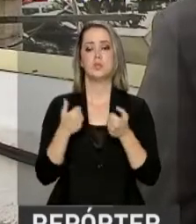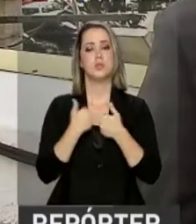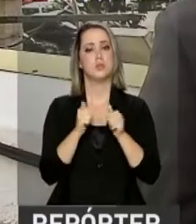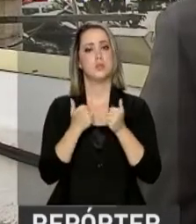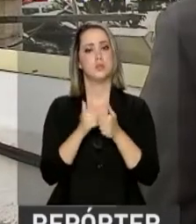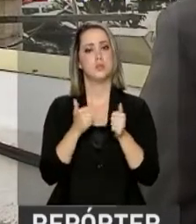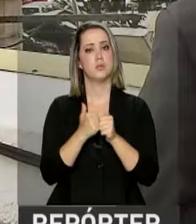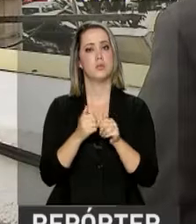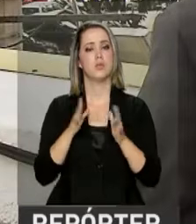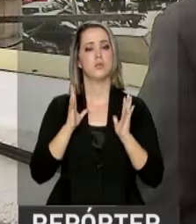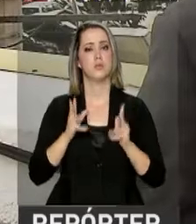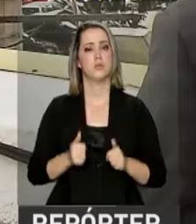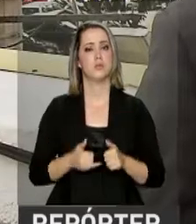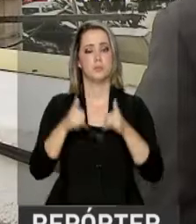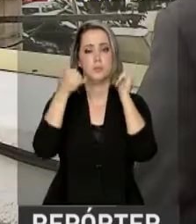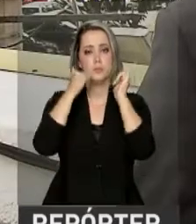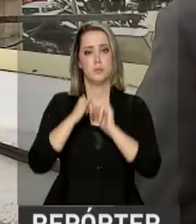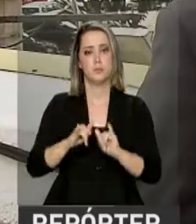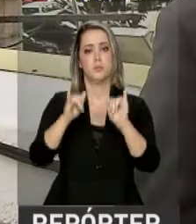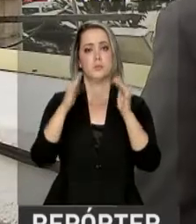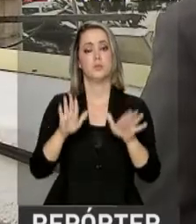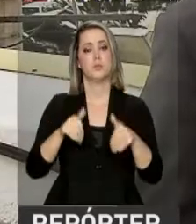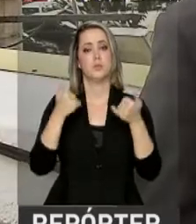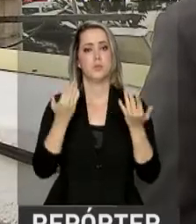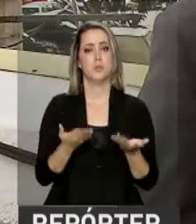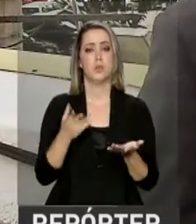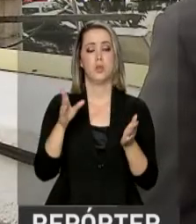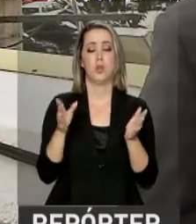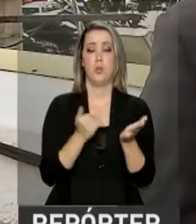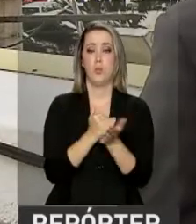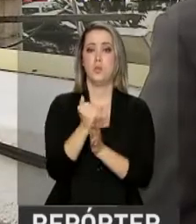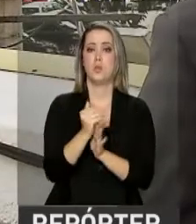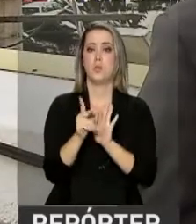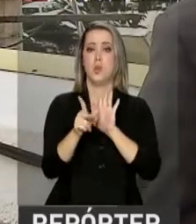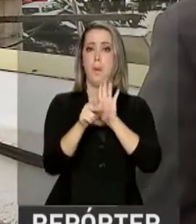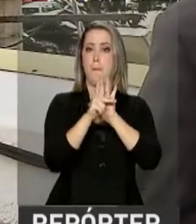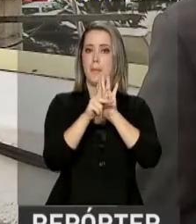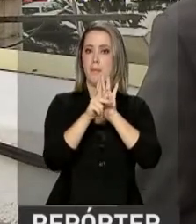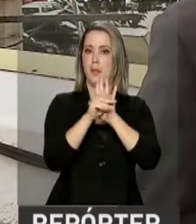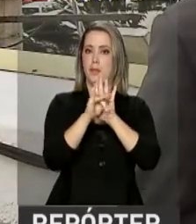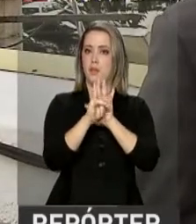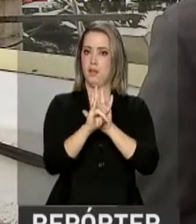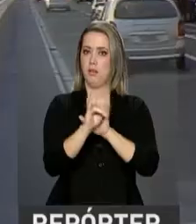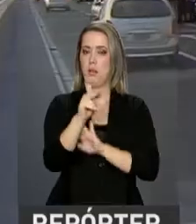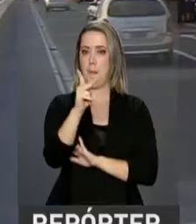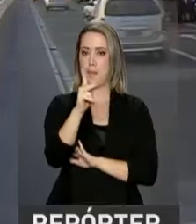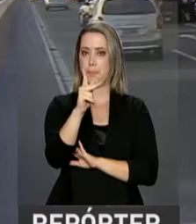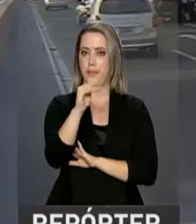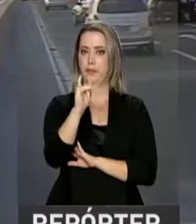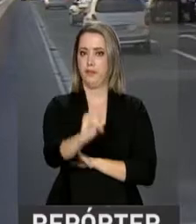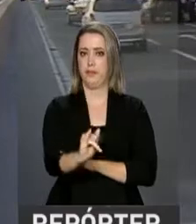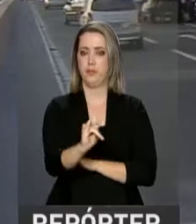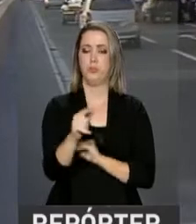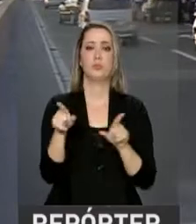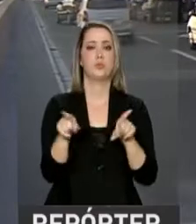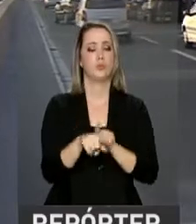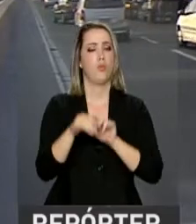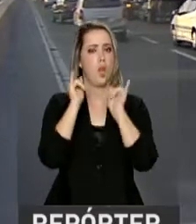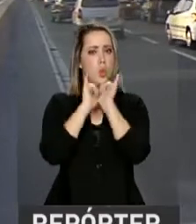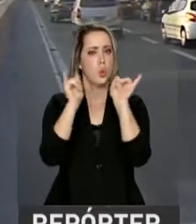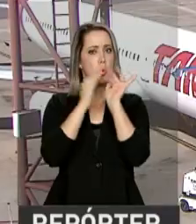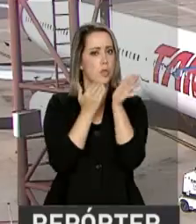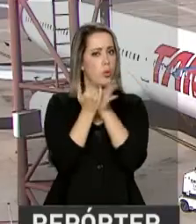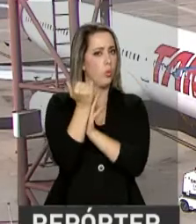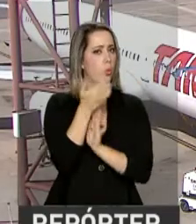transporte, saneamento e energia. Para isso, lançou o Programa de Parcerias de Investimentos, PPI. Anunciado logo no início da